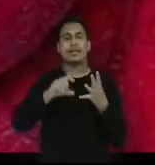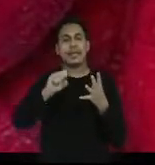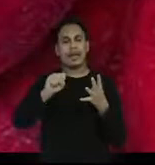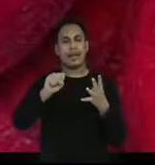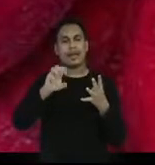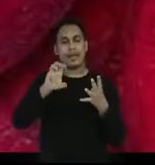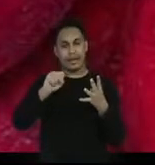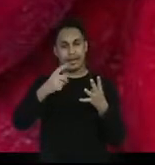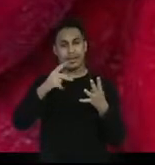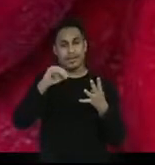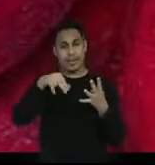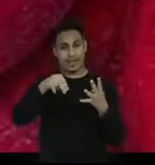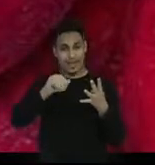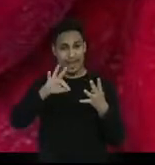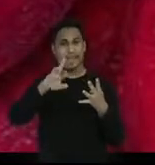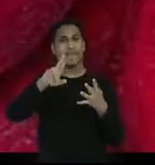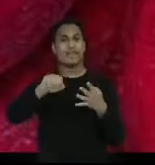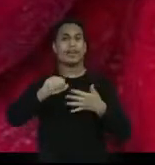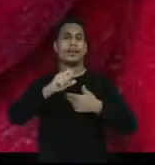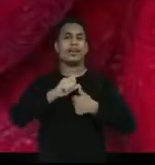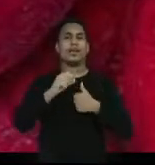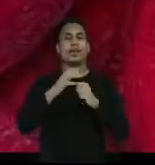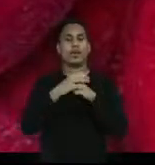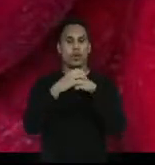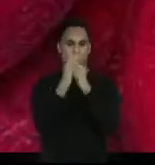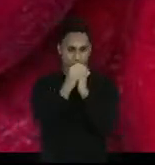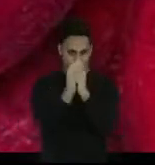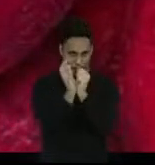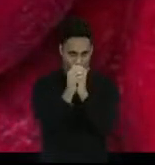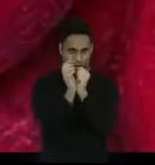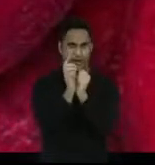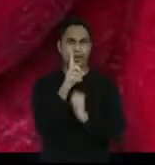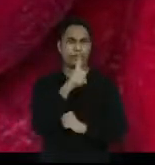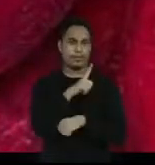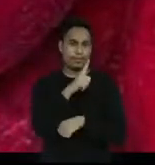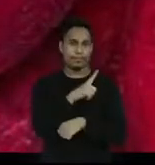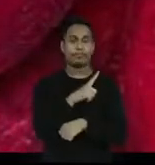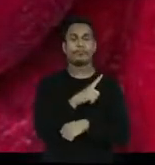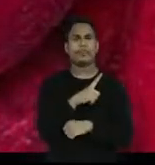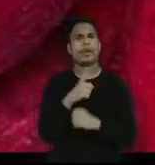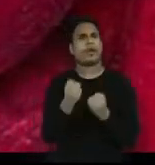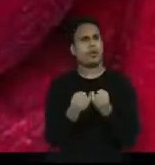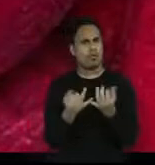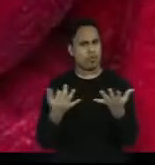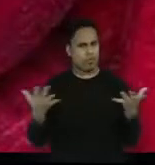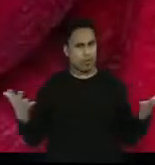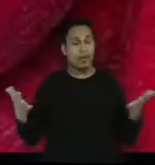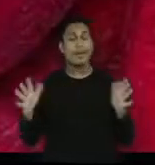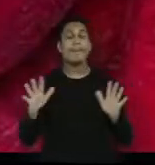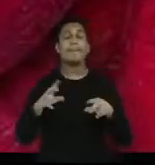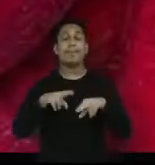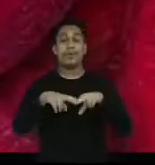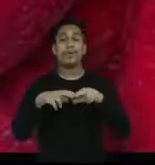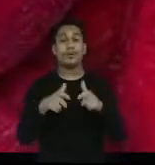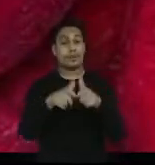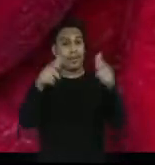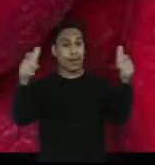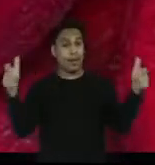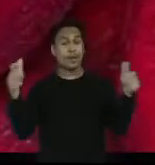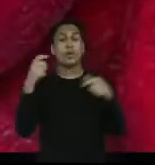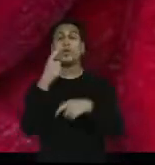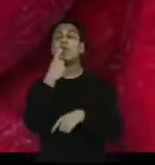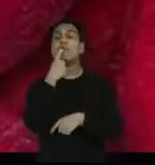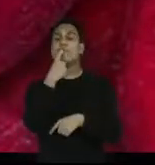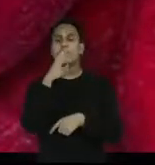couve, tá? É uma quantidade grande, né? Por isso que, na maioria das vezes, o suco concentrado de beterraba ou beterraba